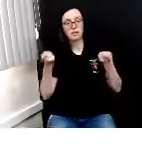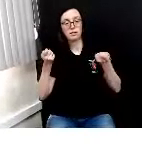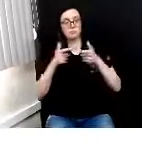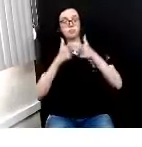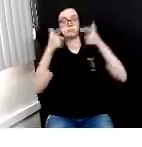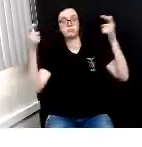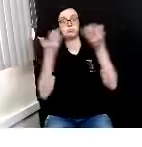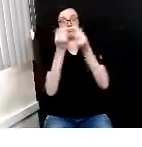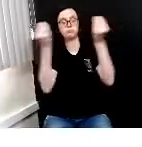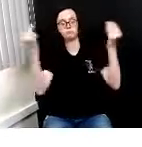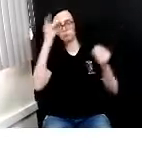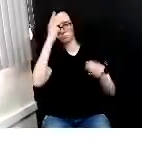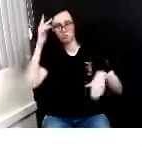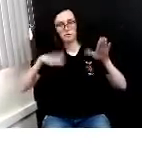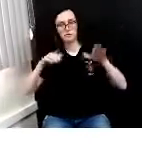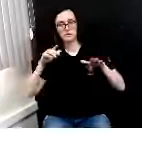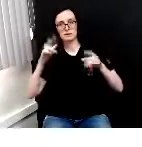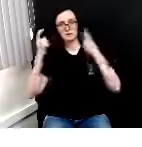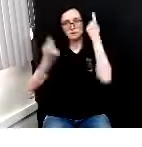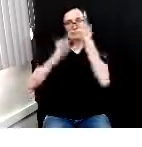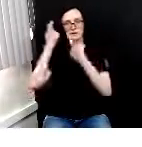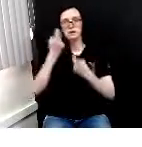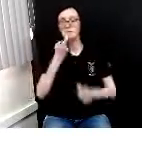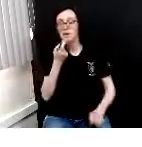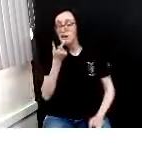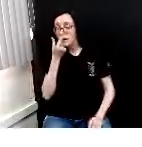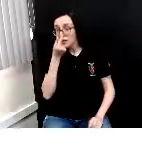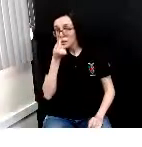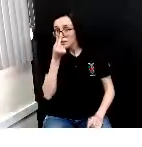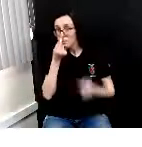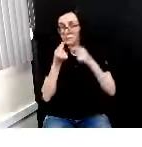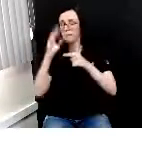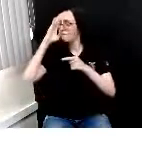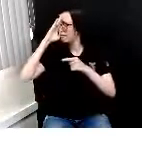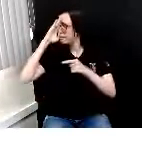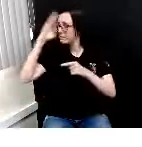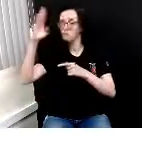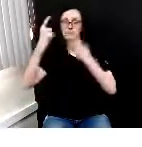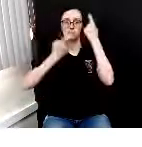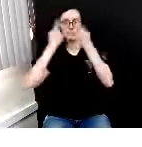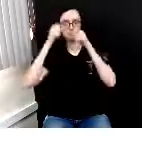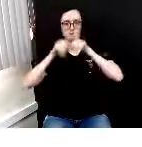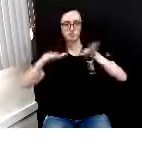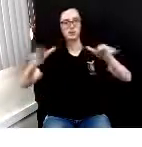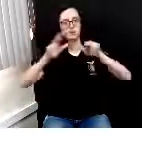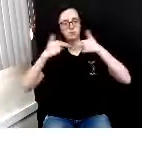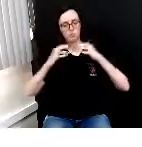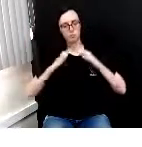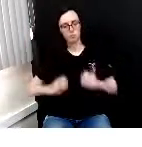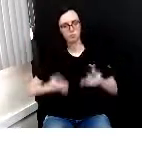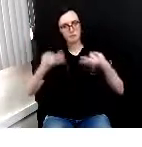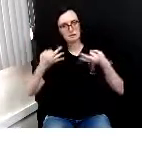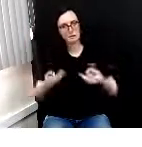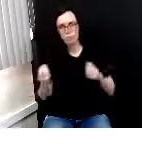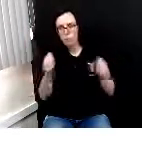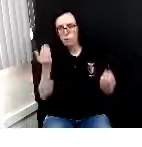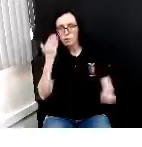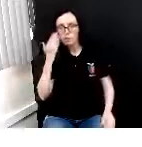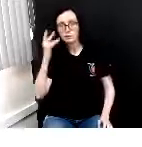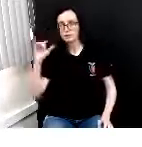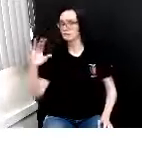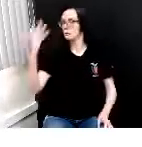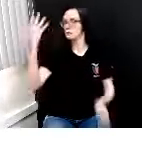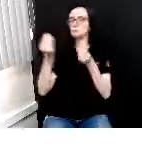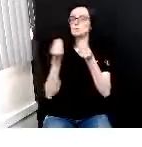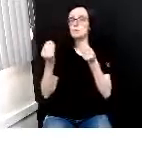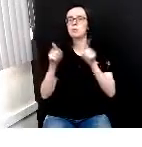vezes fica um pouco de receio, quando se fala gripe principalmente, né? Então, acho que saber como comportar, saber também, né, ter